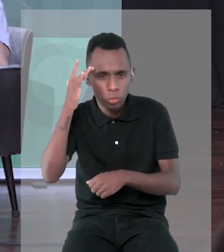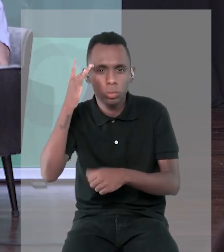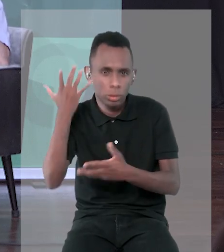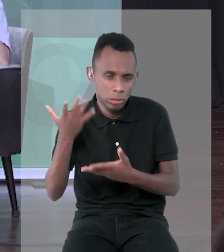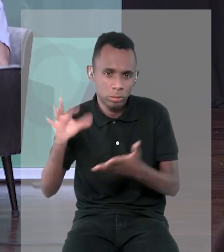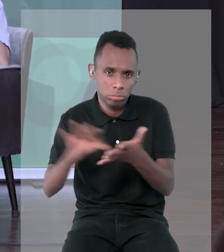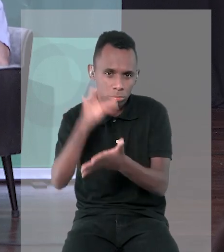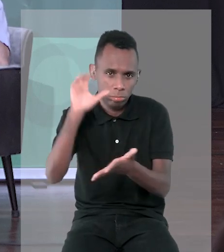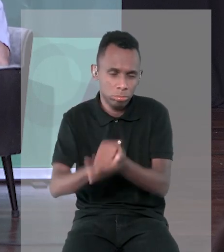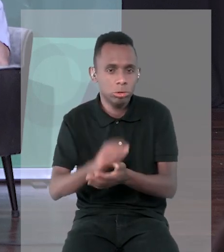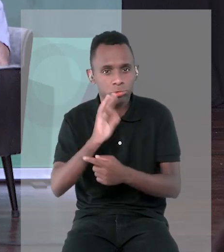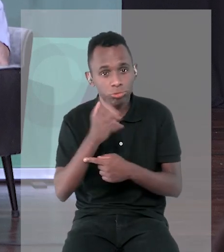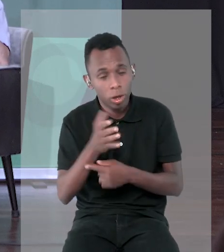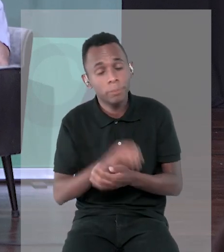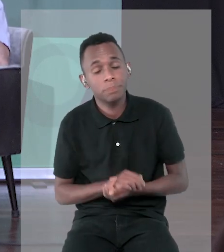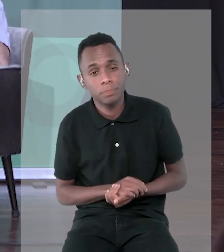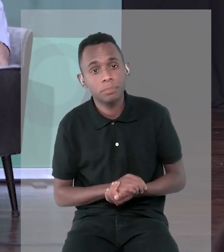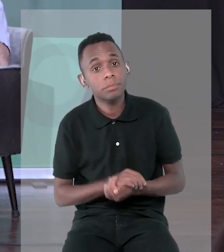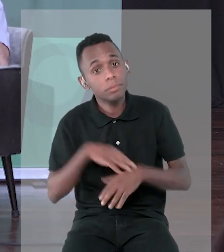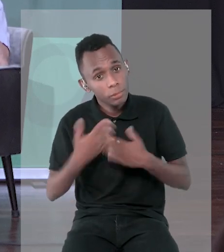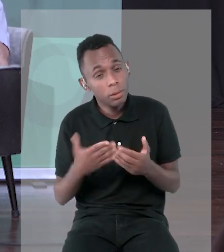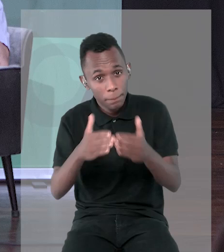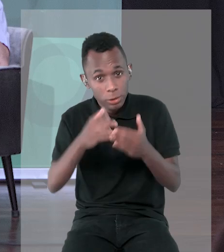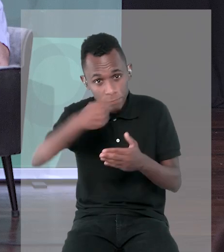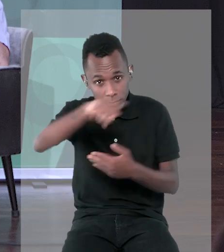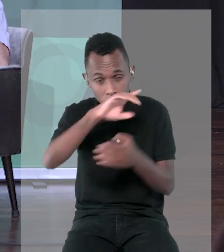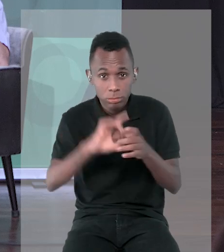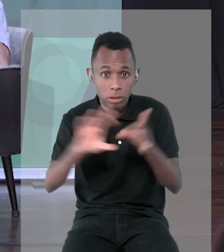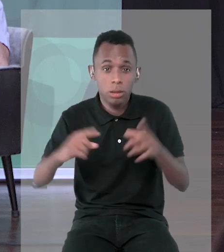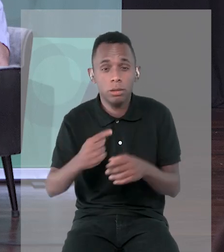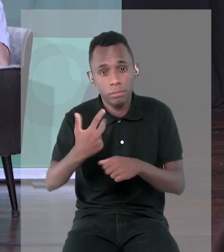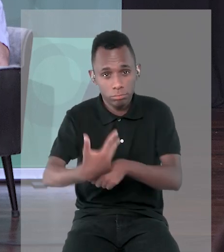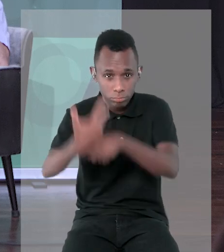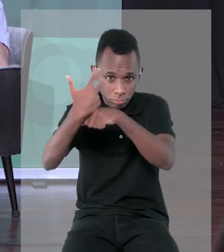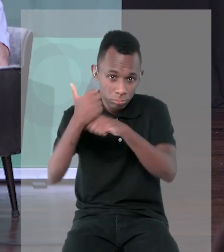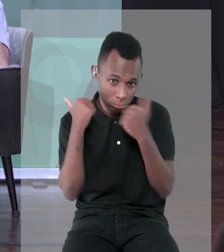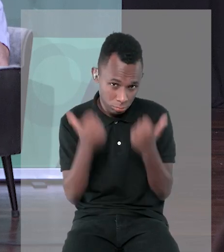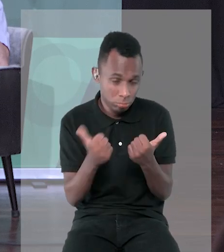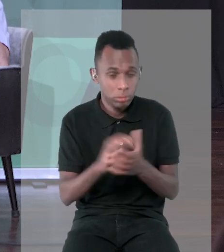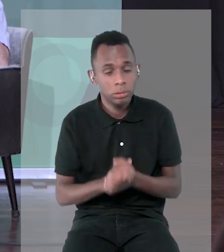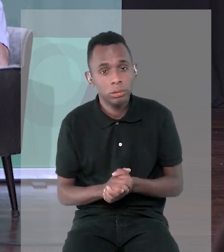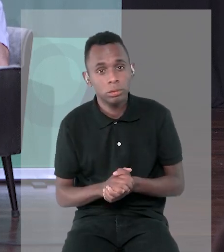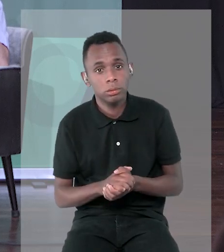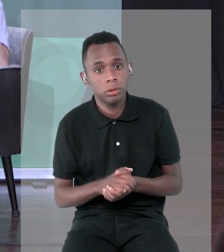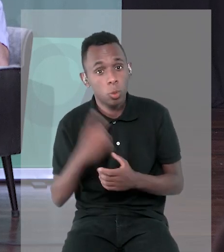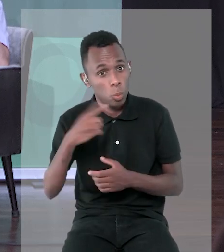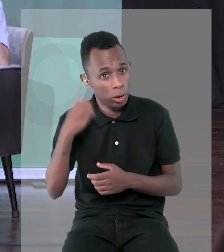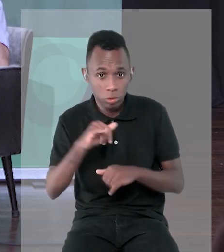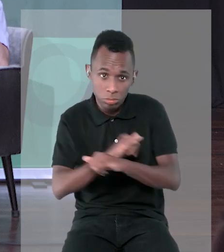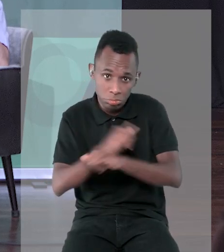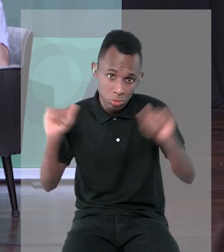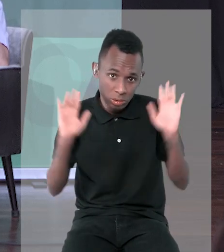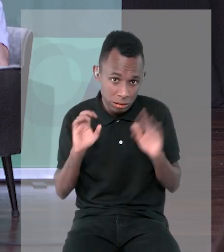visitantes, 100 mil inscritos. E então, desde já, eu peço autorização de imagem para vocês. O advogado mandou falar